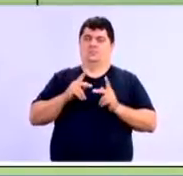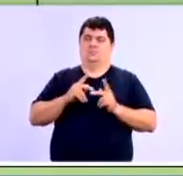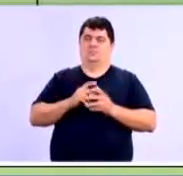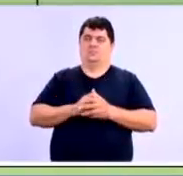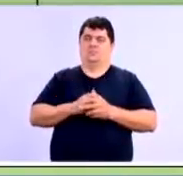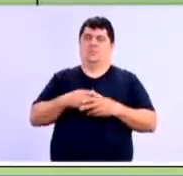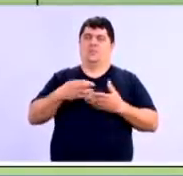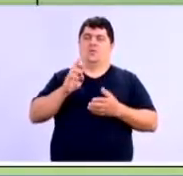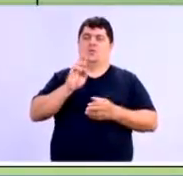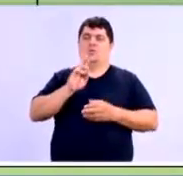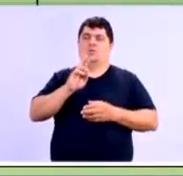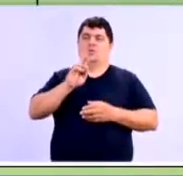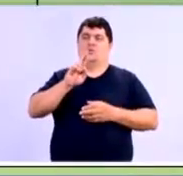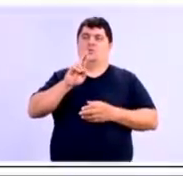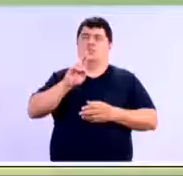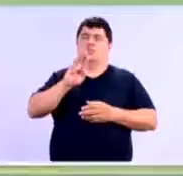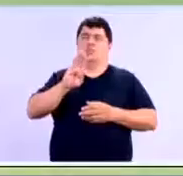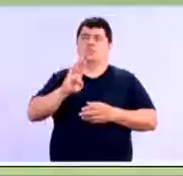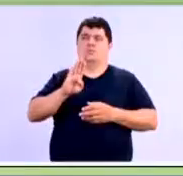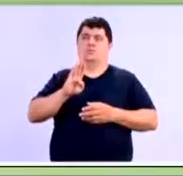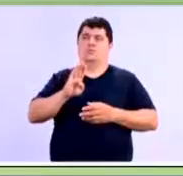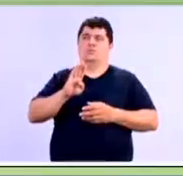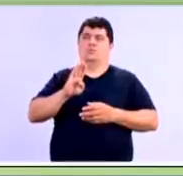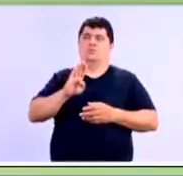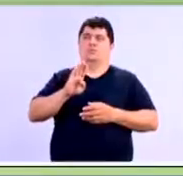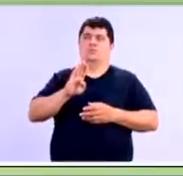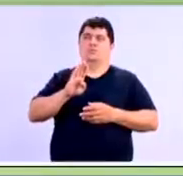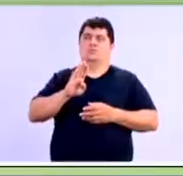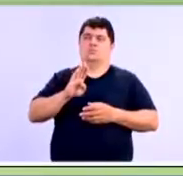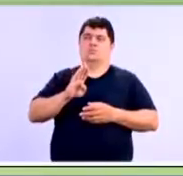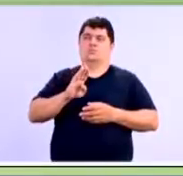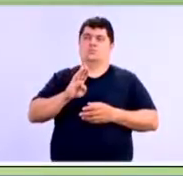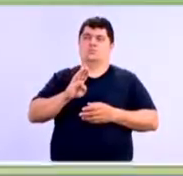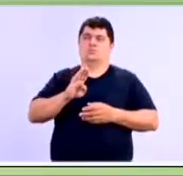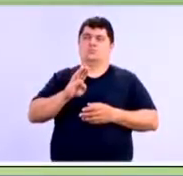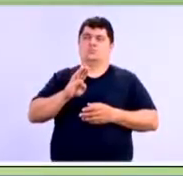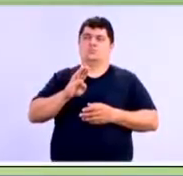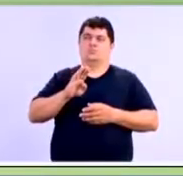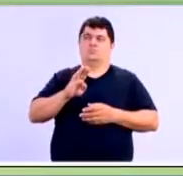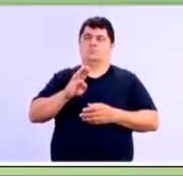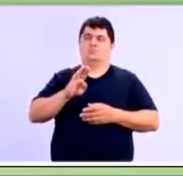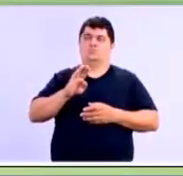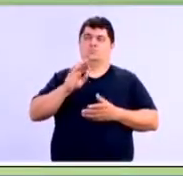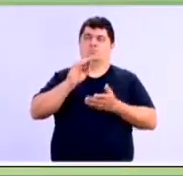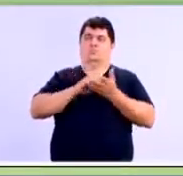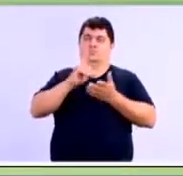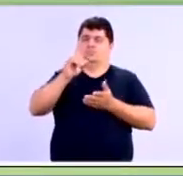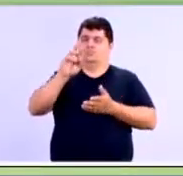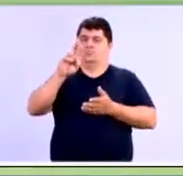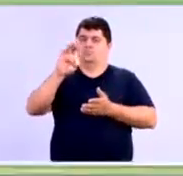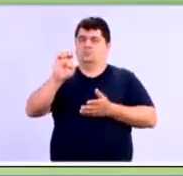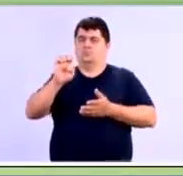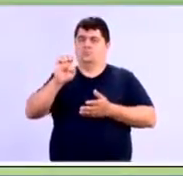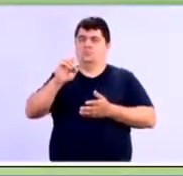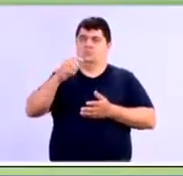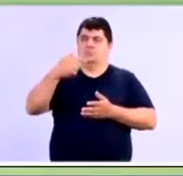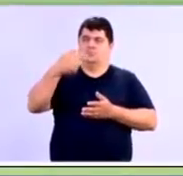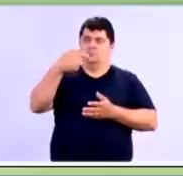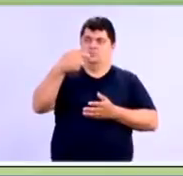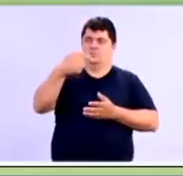meu resultado bruto? Opa, eu acho onde o resultado bruto? Meu resultado bruto está dentro da minha DRE. Aqui, ó.